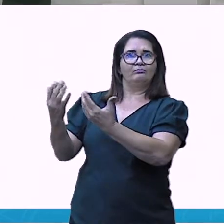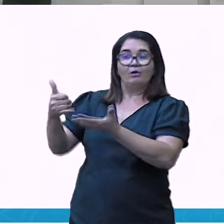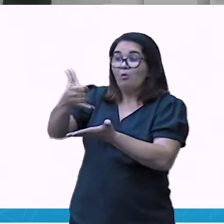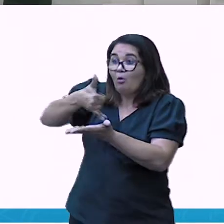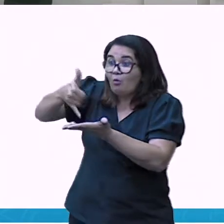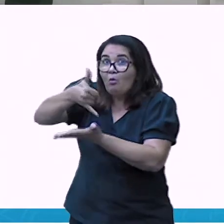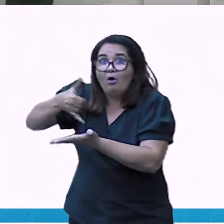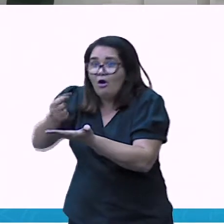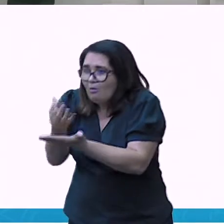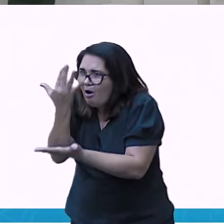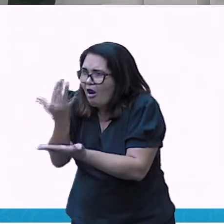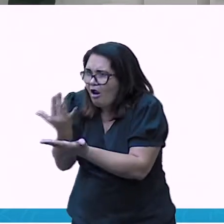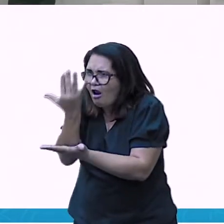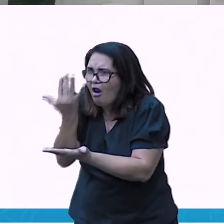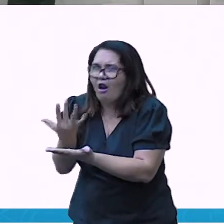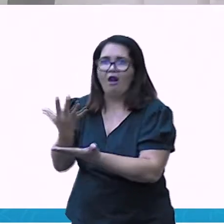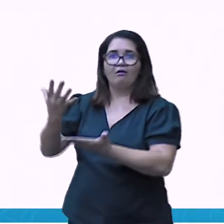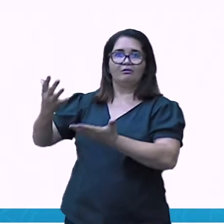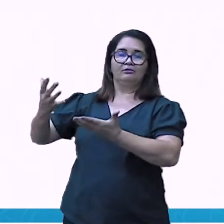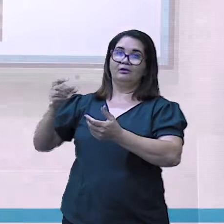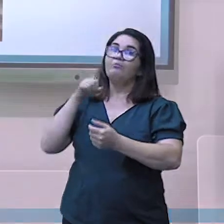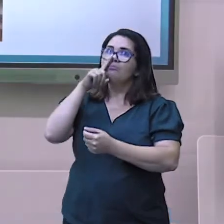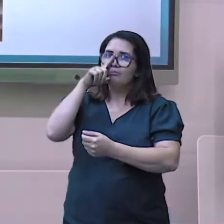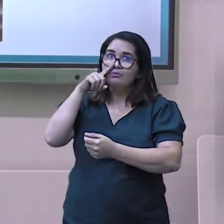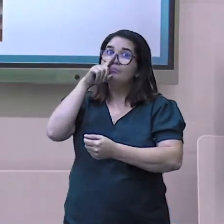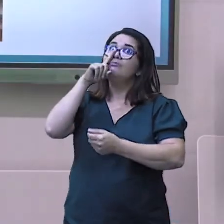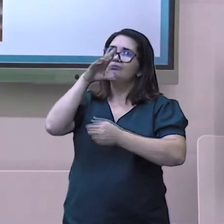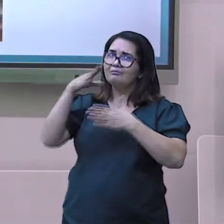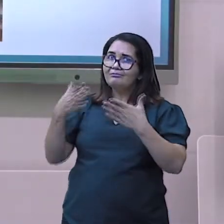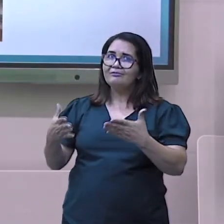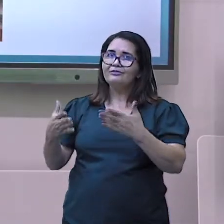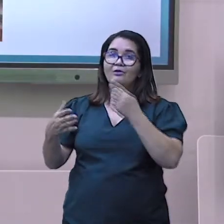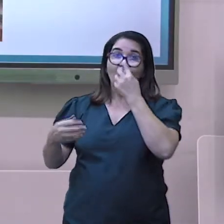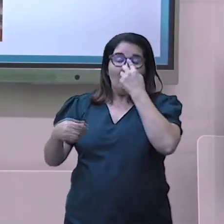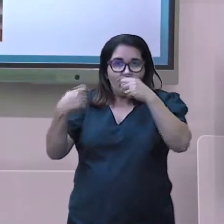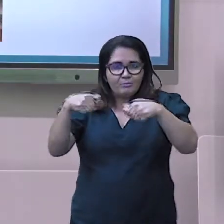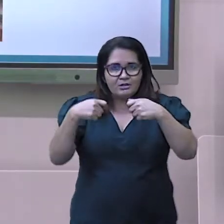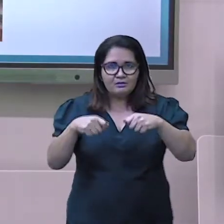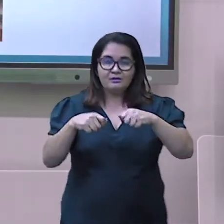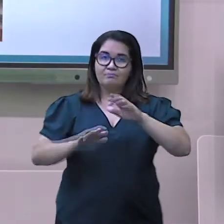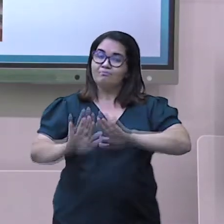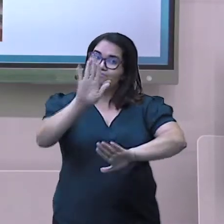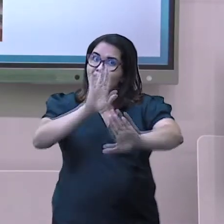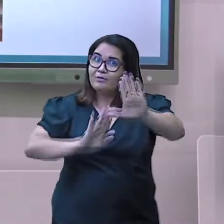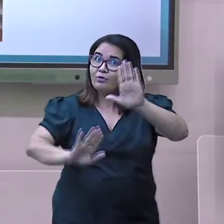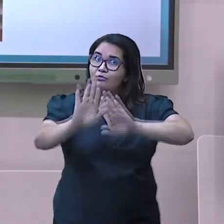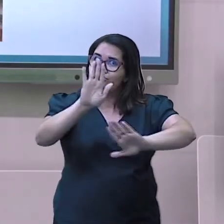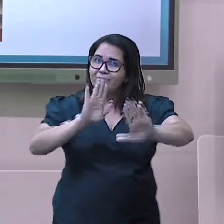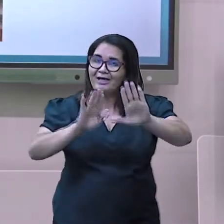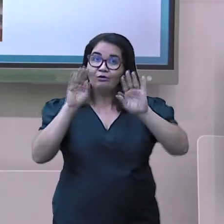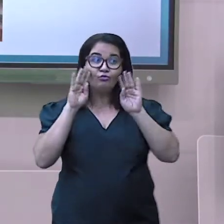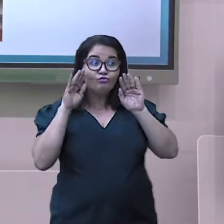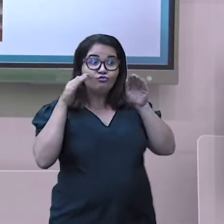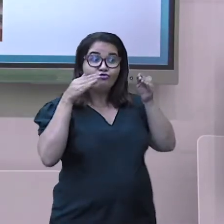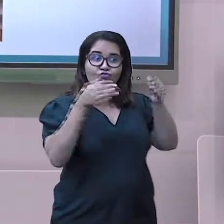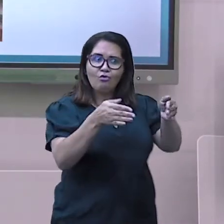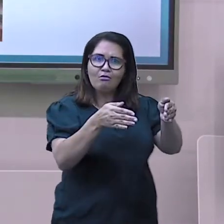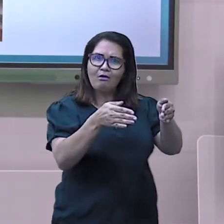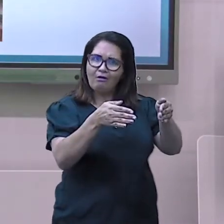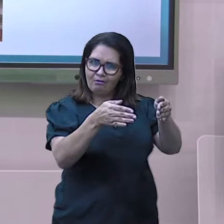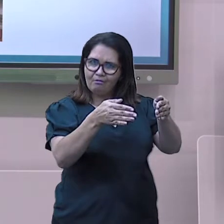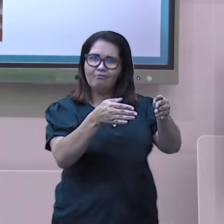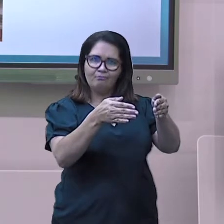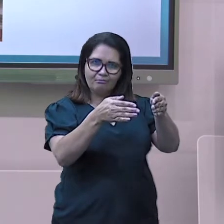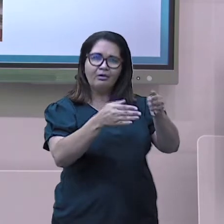dia, quando não são realizadas com cuidado, quando você não coloca atenção, elas podem se tornar